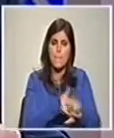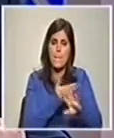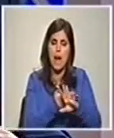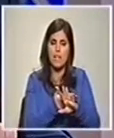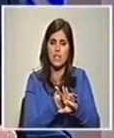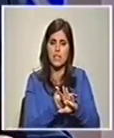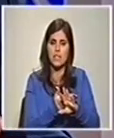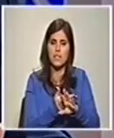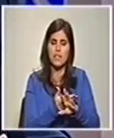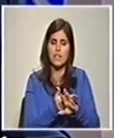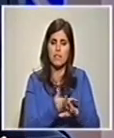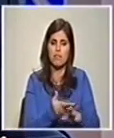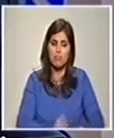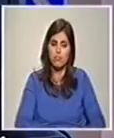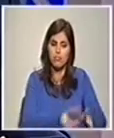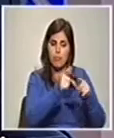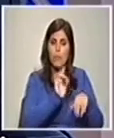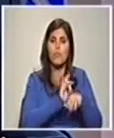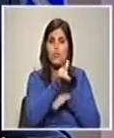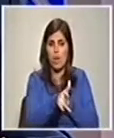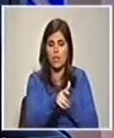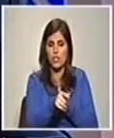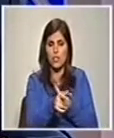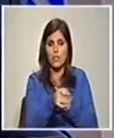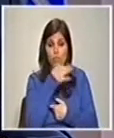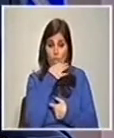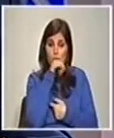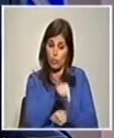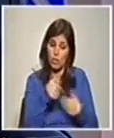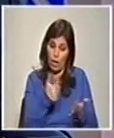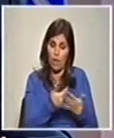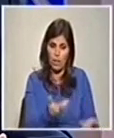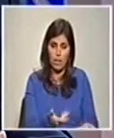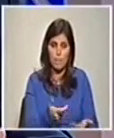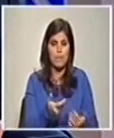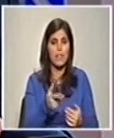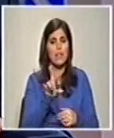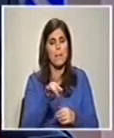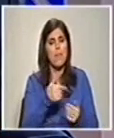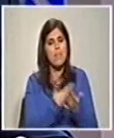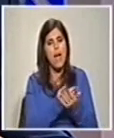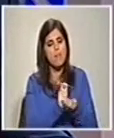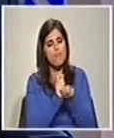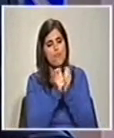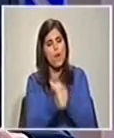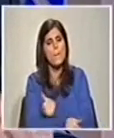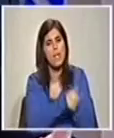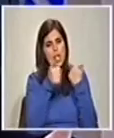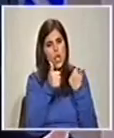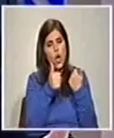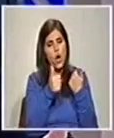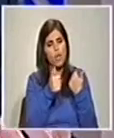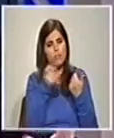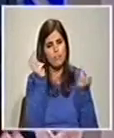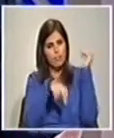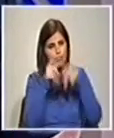efeito de profissionalização que temos estado aqui a referir e vai melhorar também os níveis de inovação